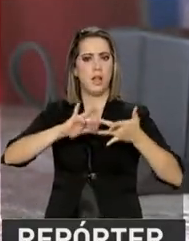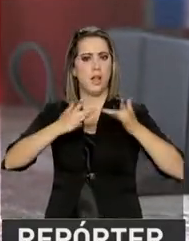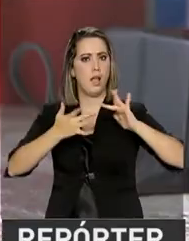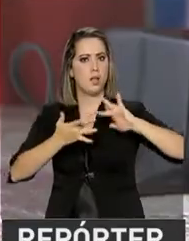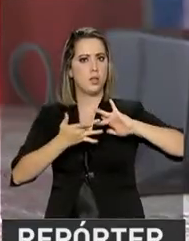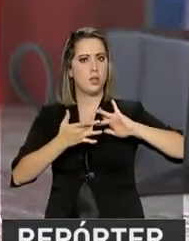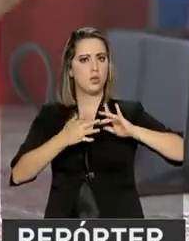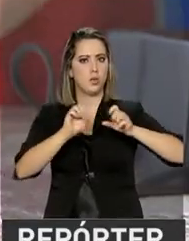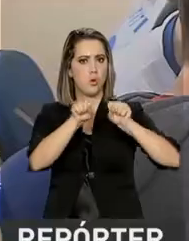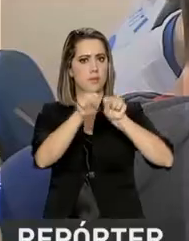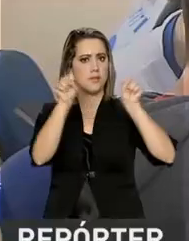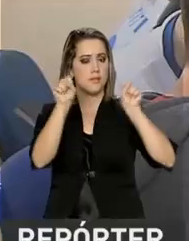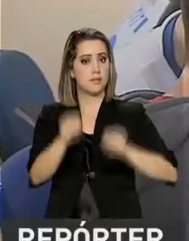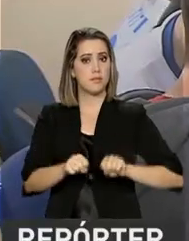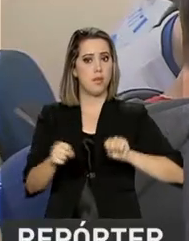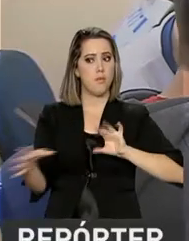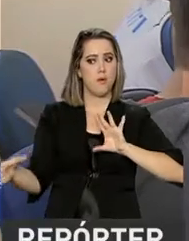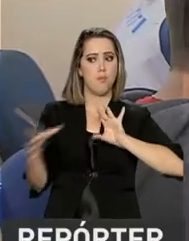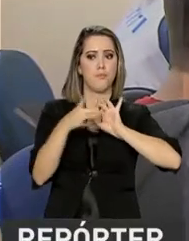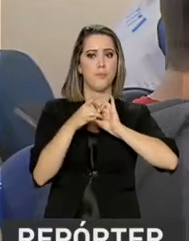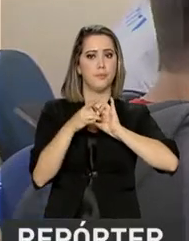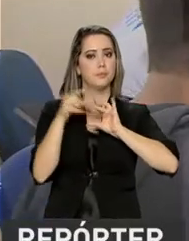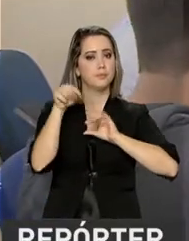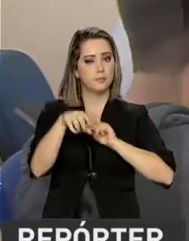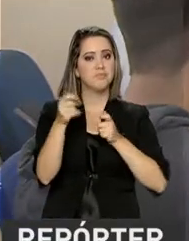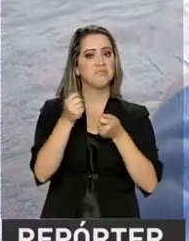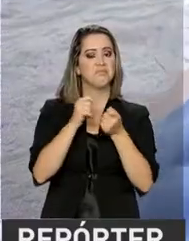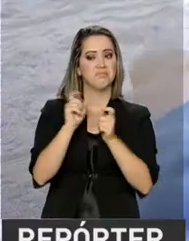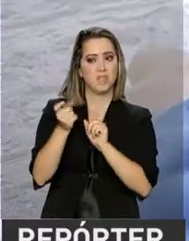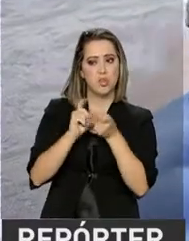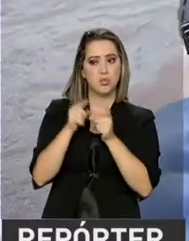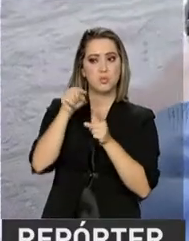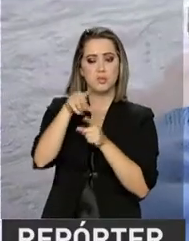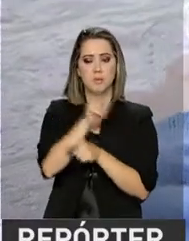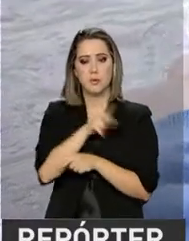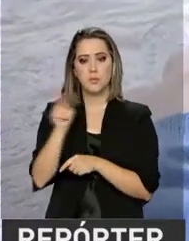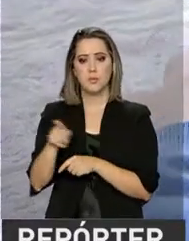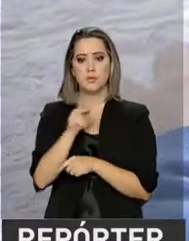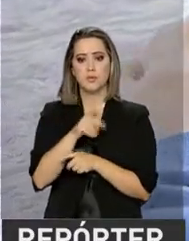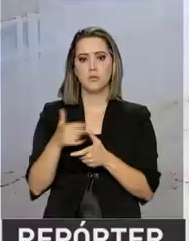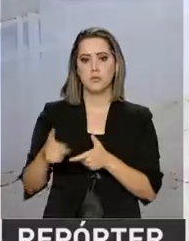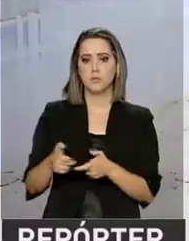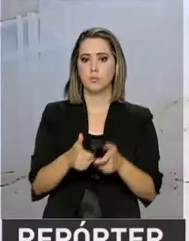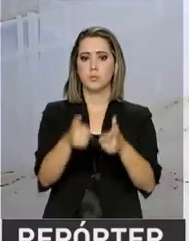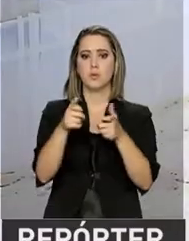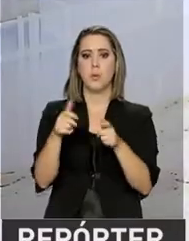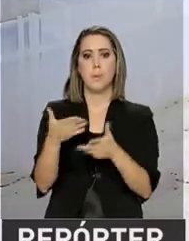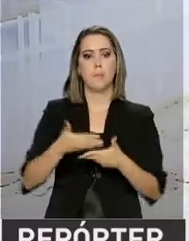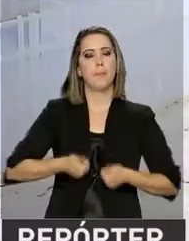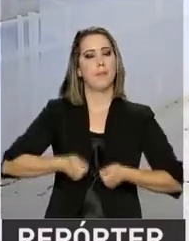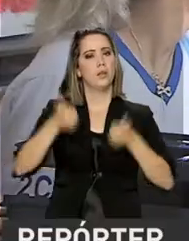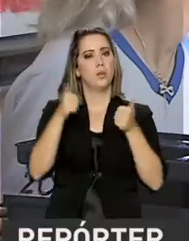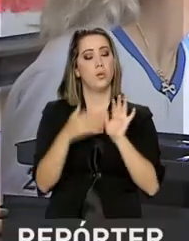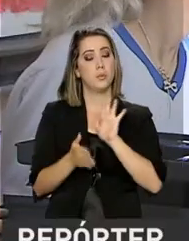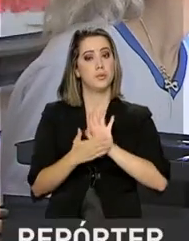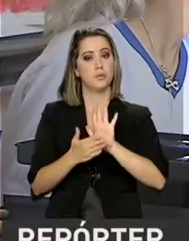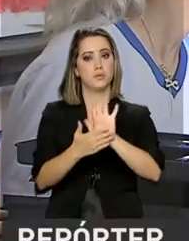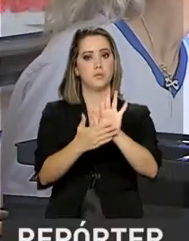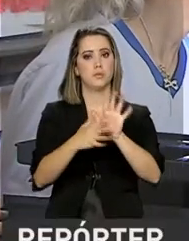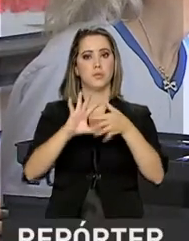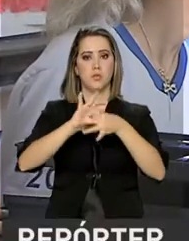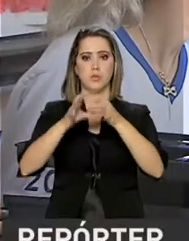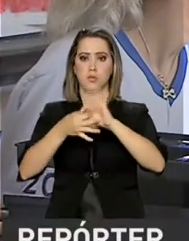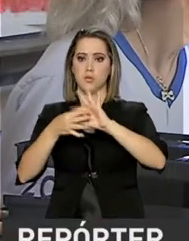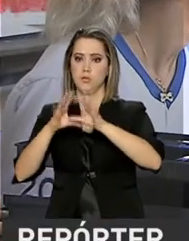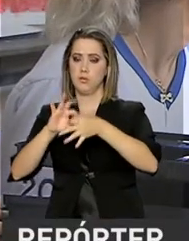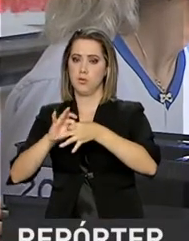sistemas, conexões. Sob coordenação dos professores, o carrinho será aperfeiçoado para ser apresentado na